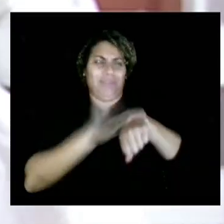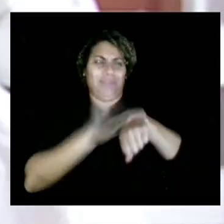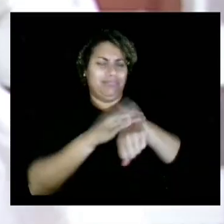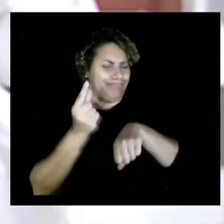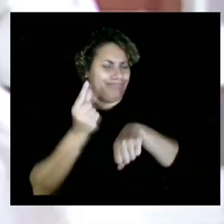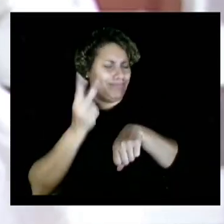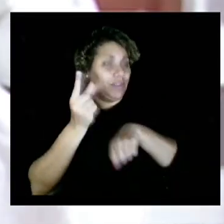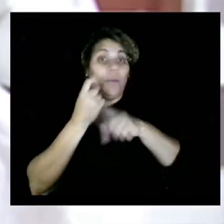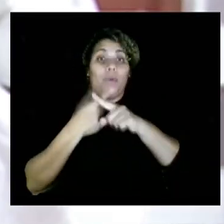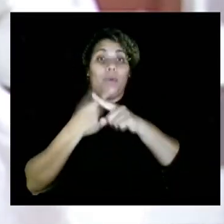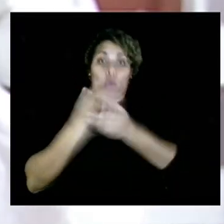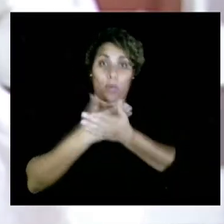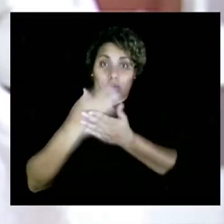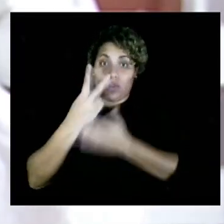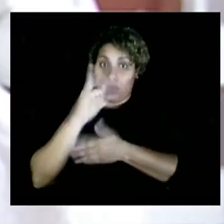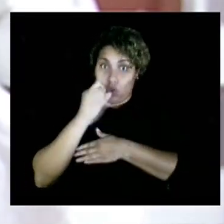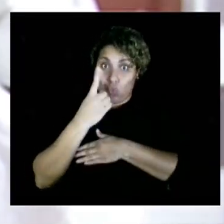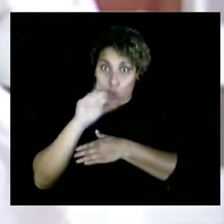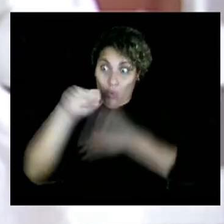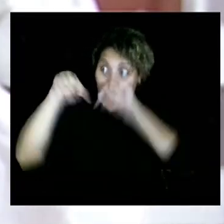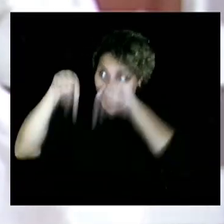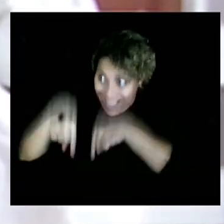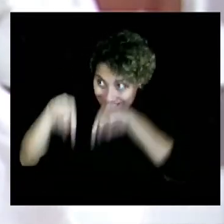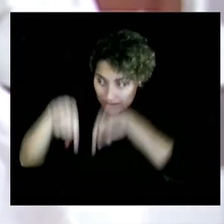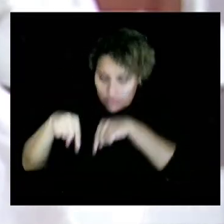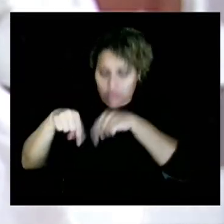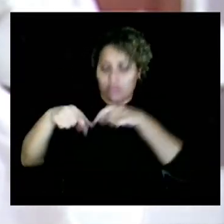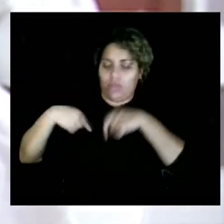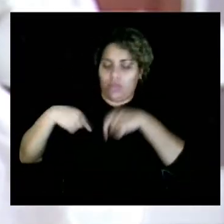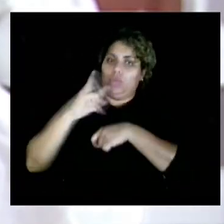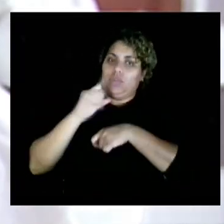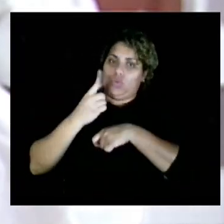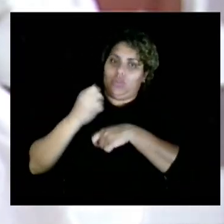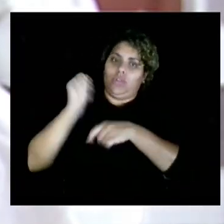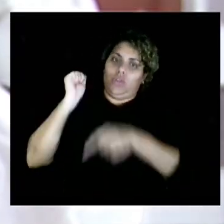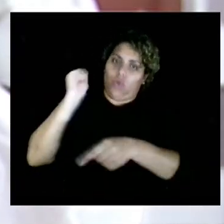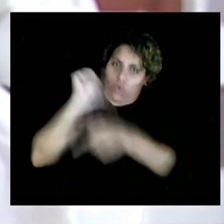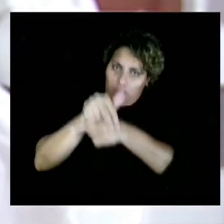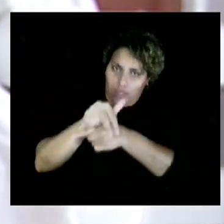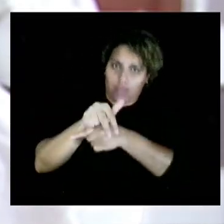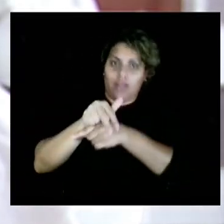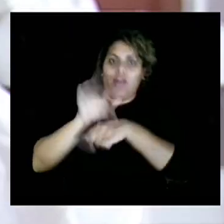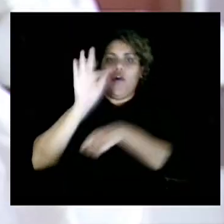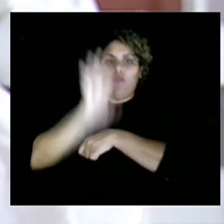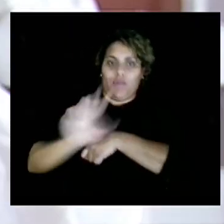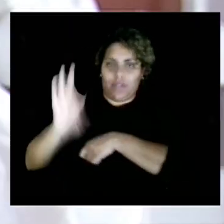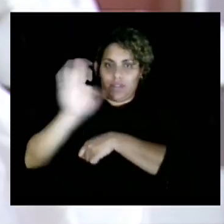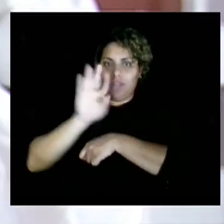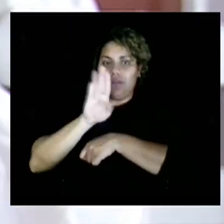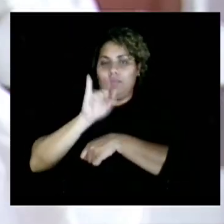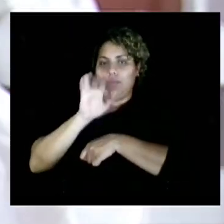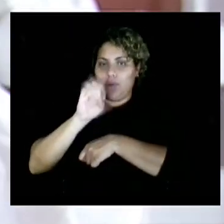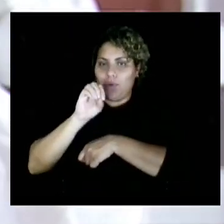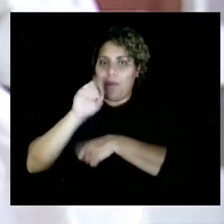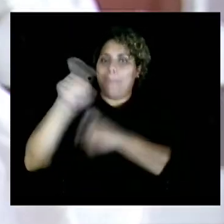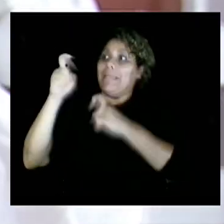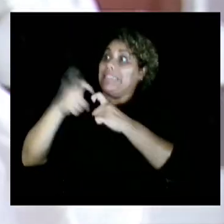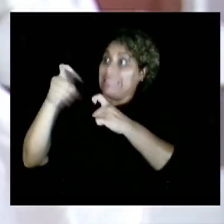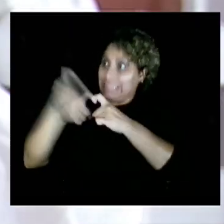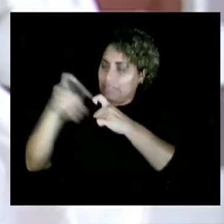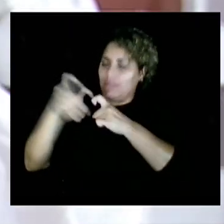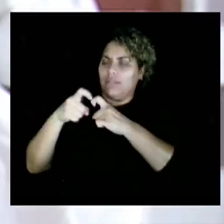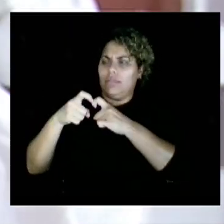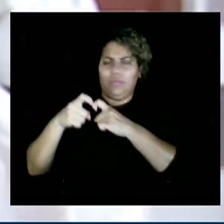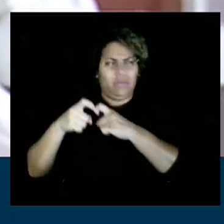aquele espaço em 2018, quando eu entrei para a faculdade de biomedicina. Ah, tem isso ainda. Nesse intervalo, você